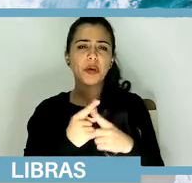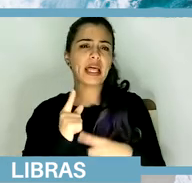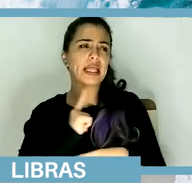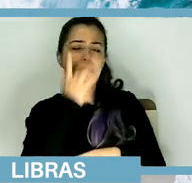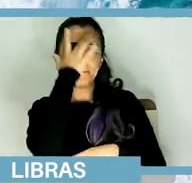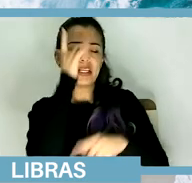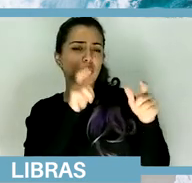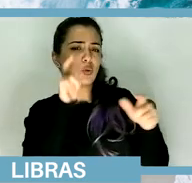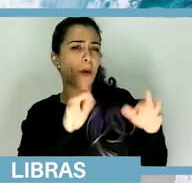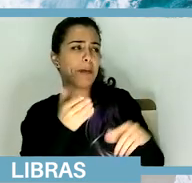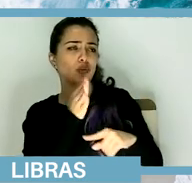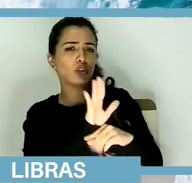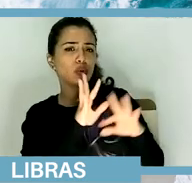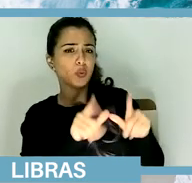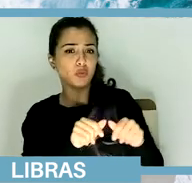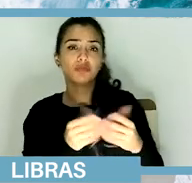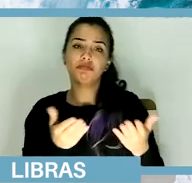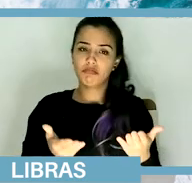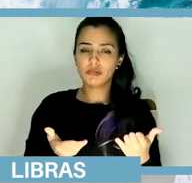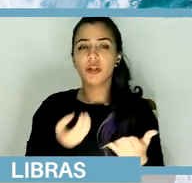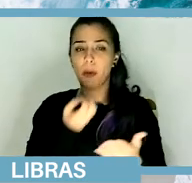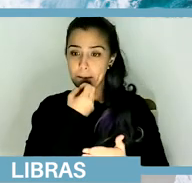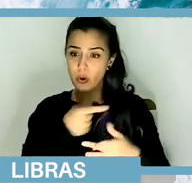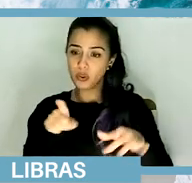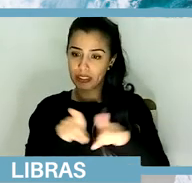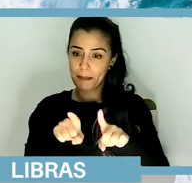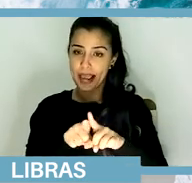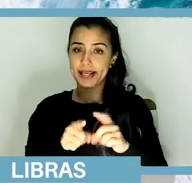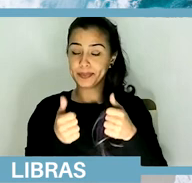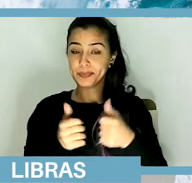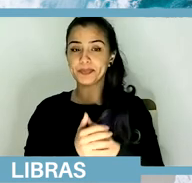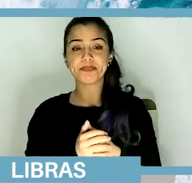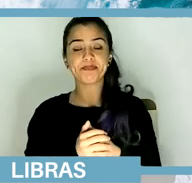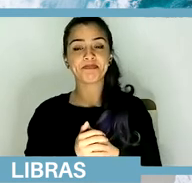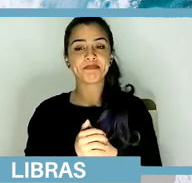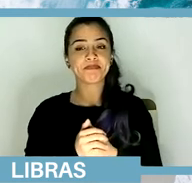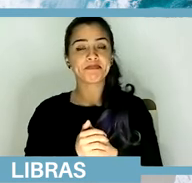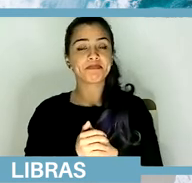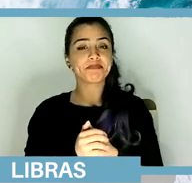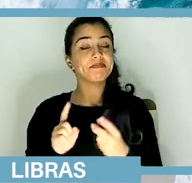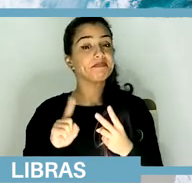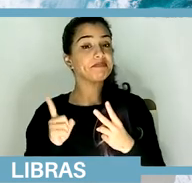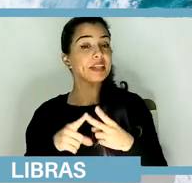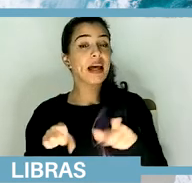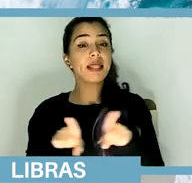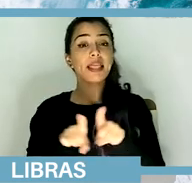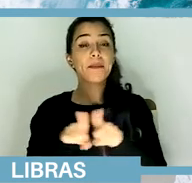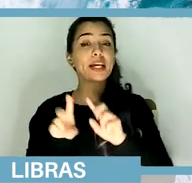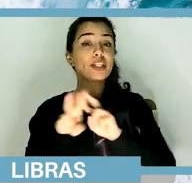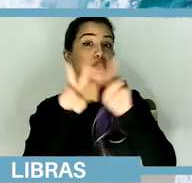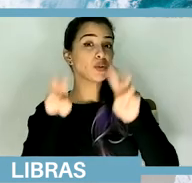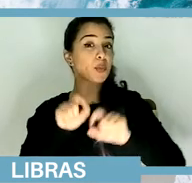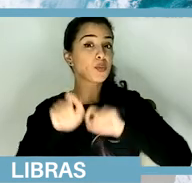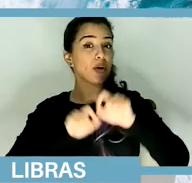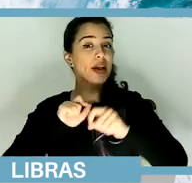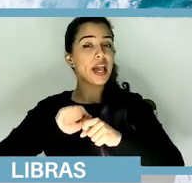né? Então, a gente tem que ter esse preparo também. E, por fim, não poderia deixar de falar também dos aspectos da sustentabilidade, né? Porque isso